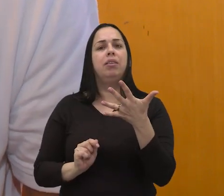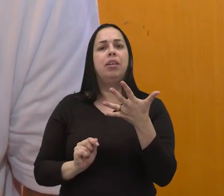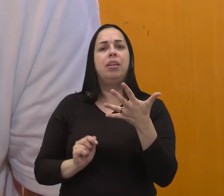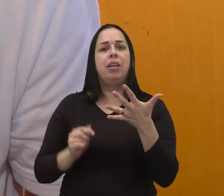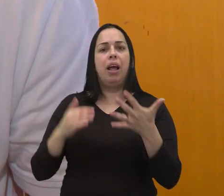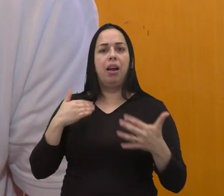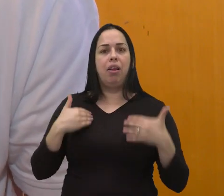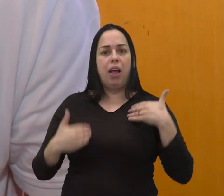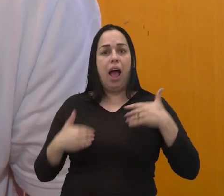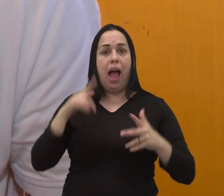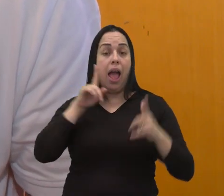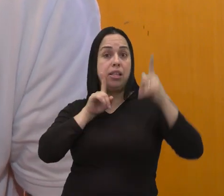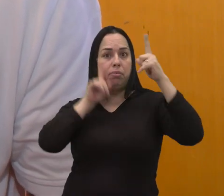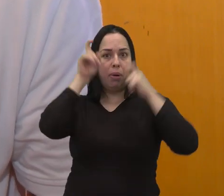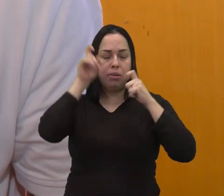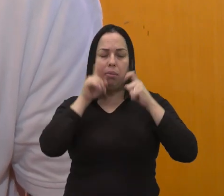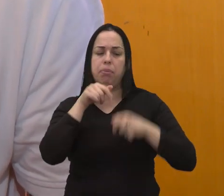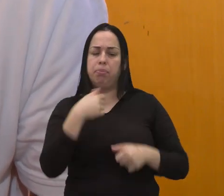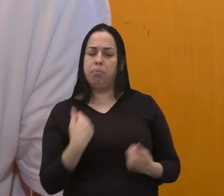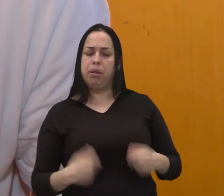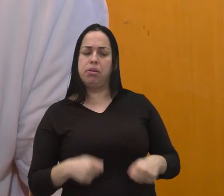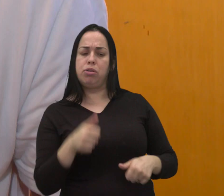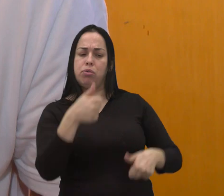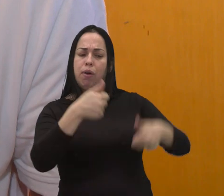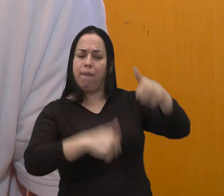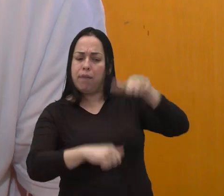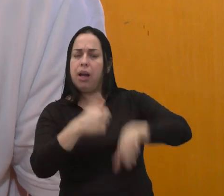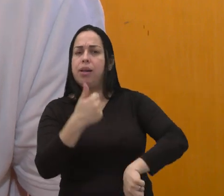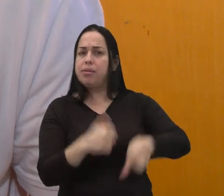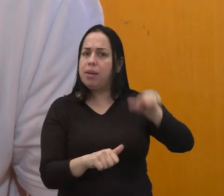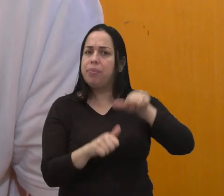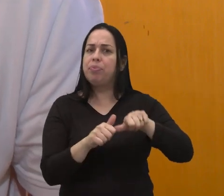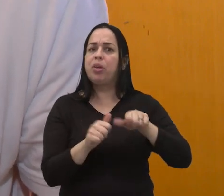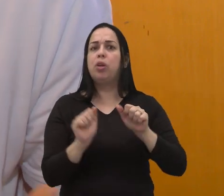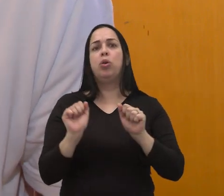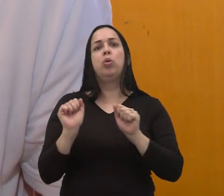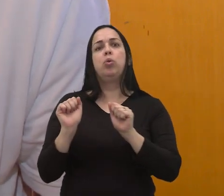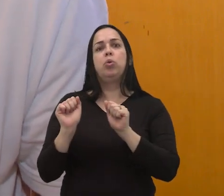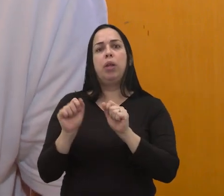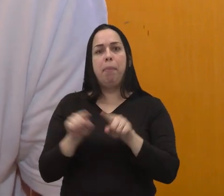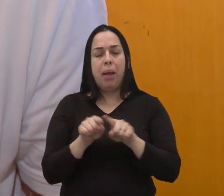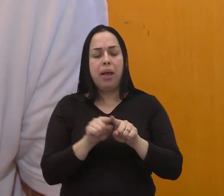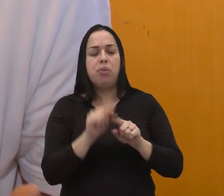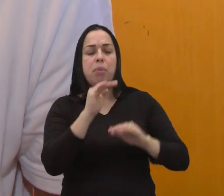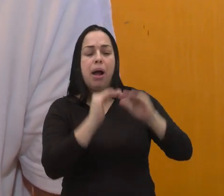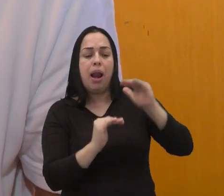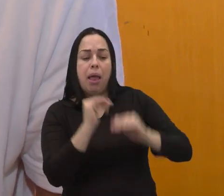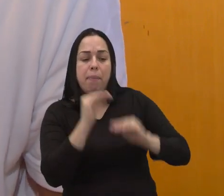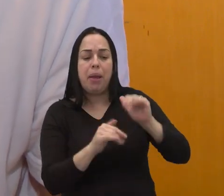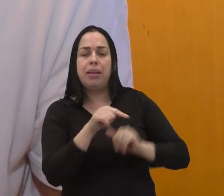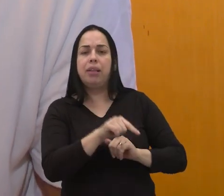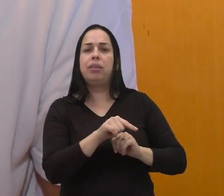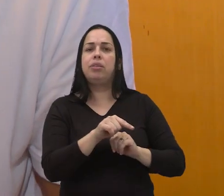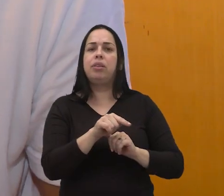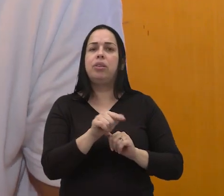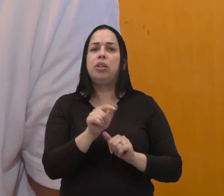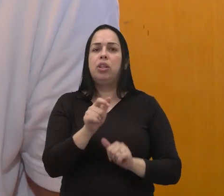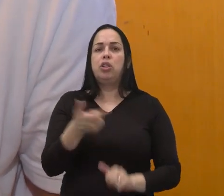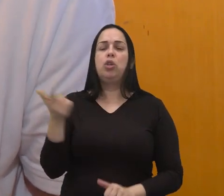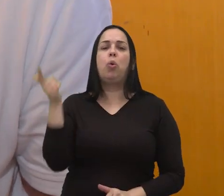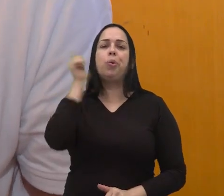não verbal da criança precisa ser avaliada junto com desabilidades, especificamente